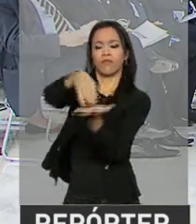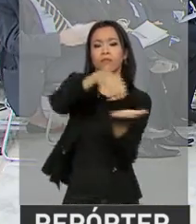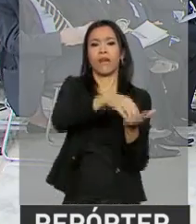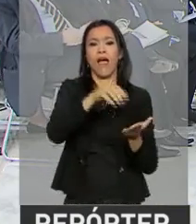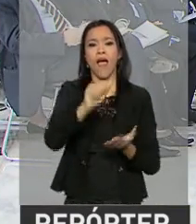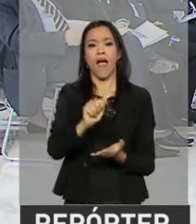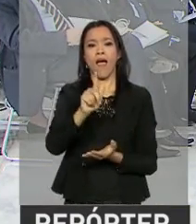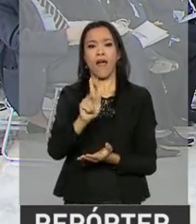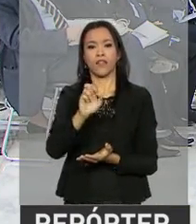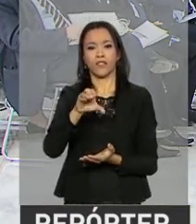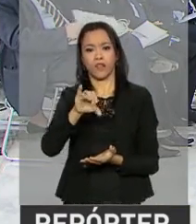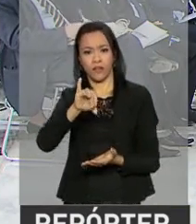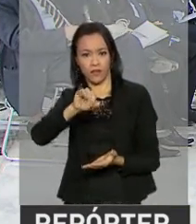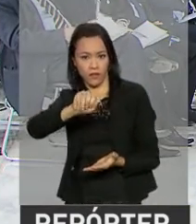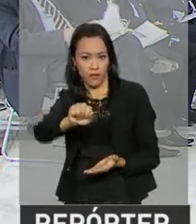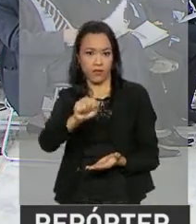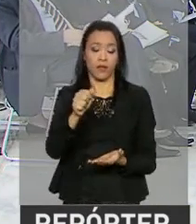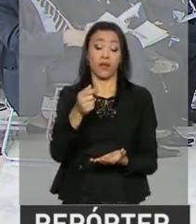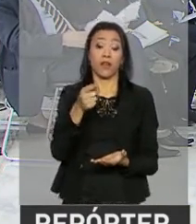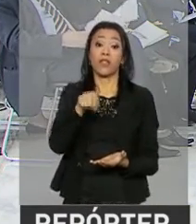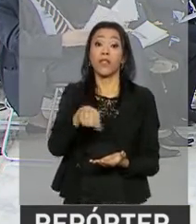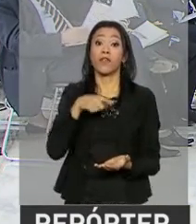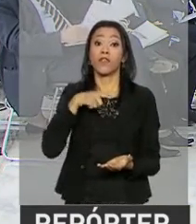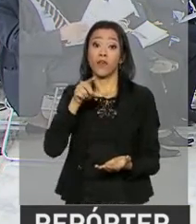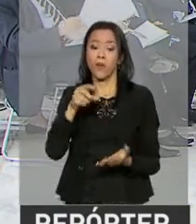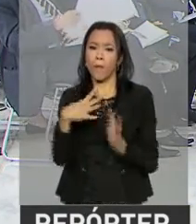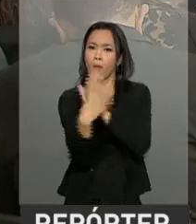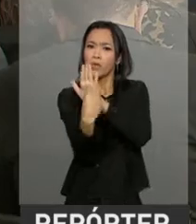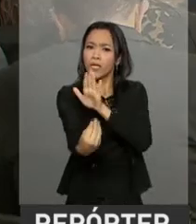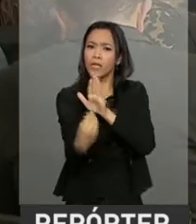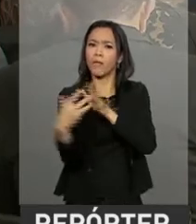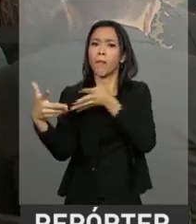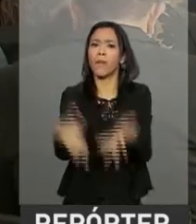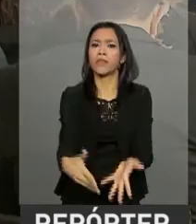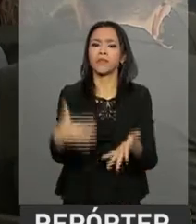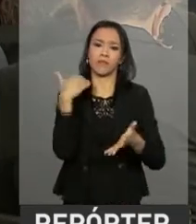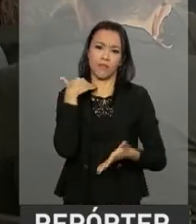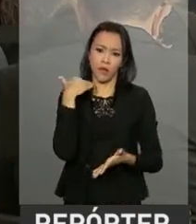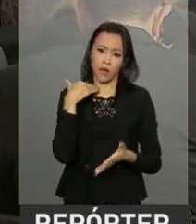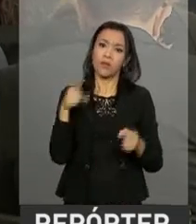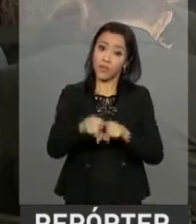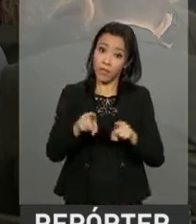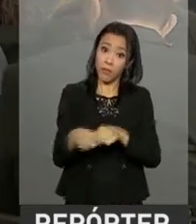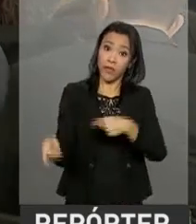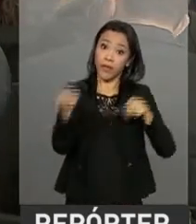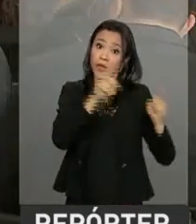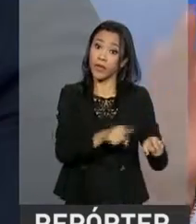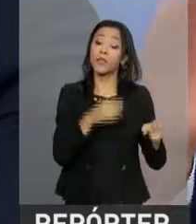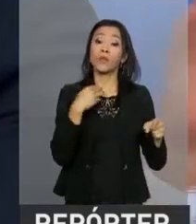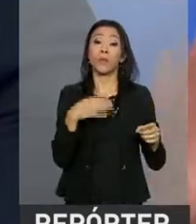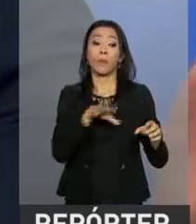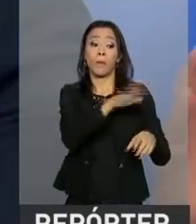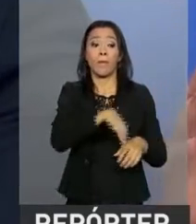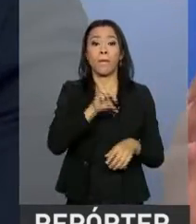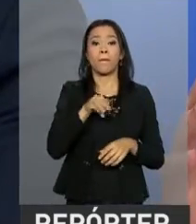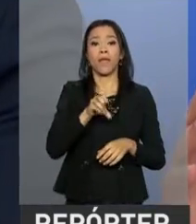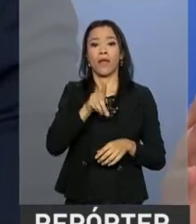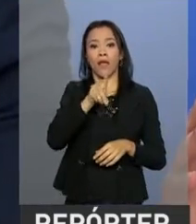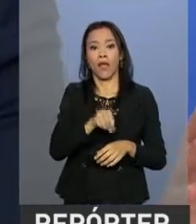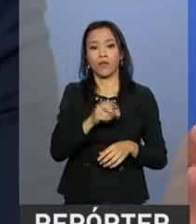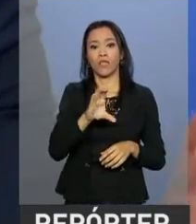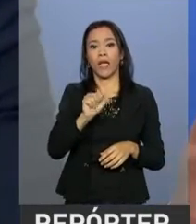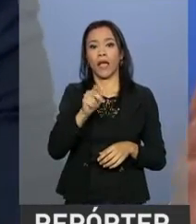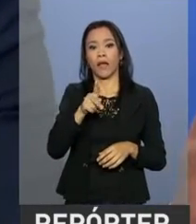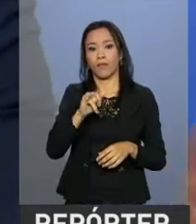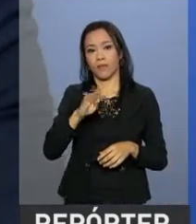os modelos de financiamento terão maior participação de bancos privados e do mercado de capitais do ambiente de